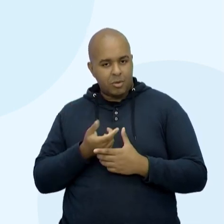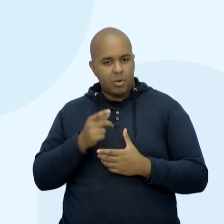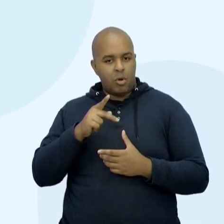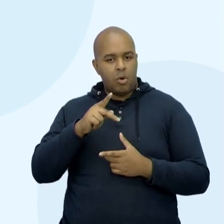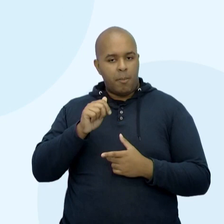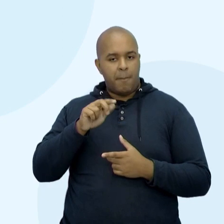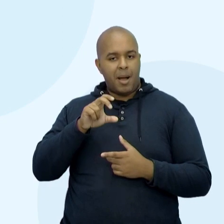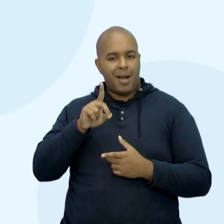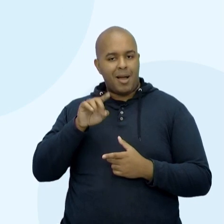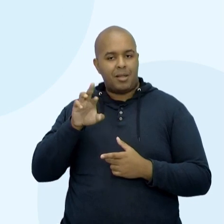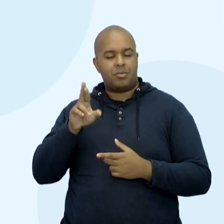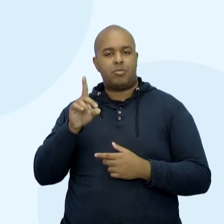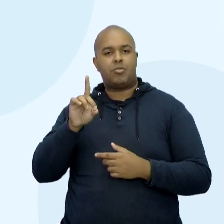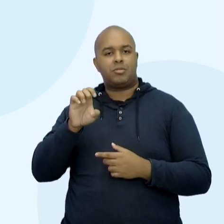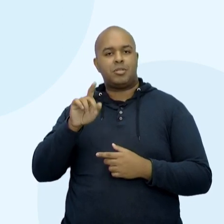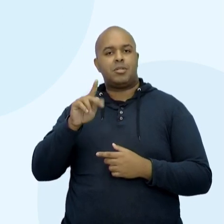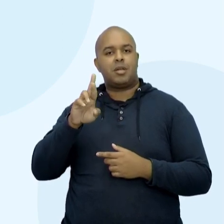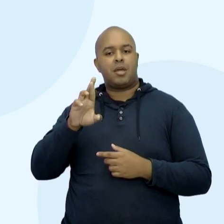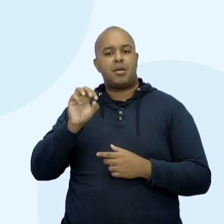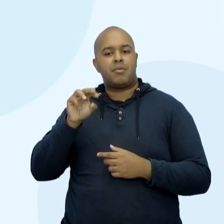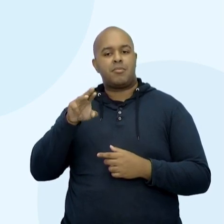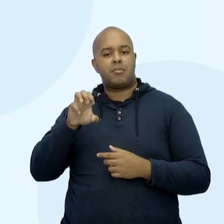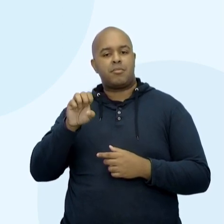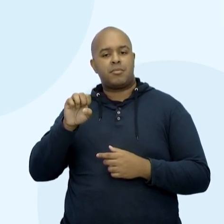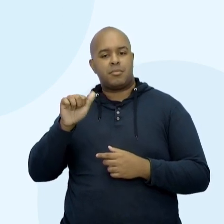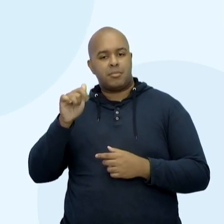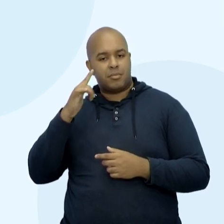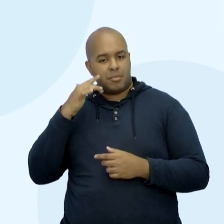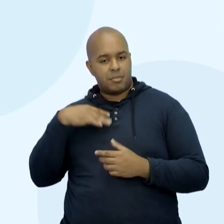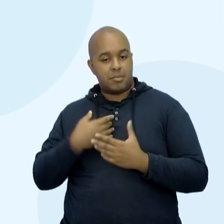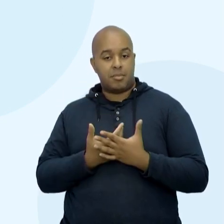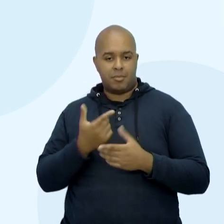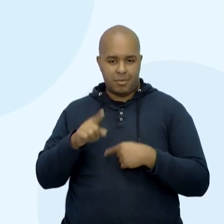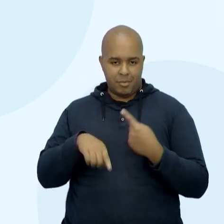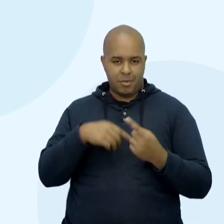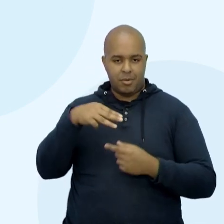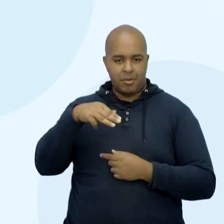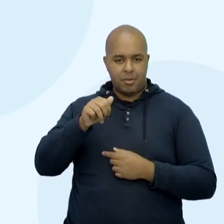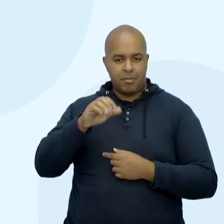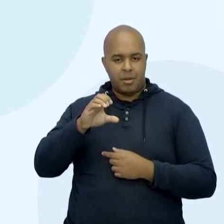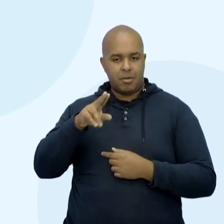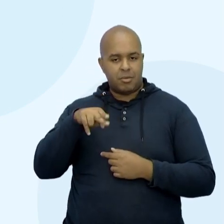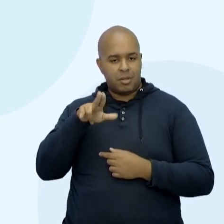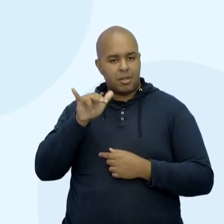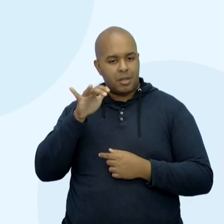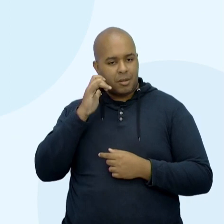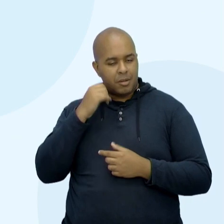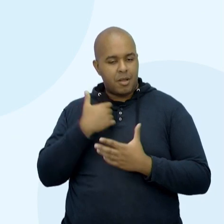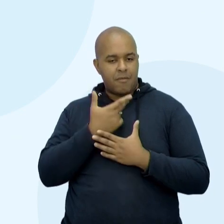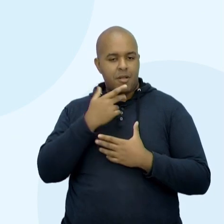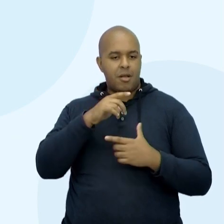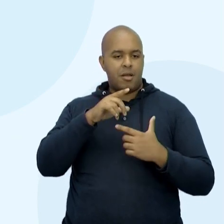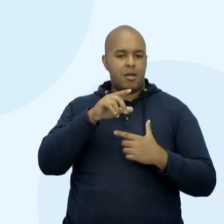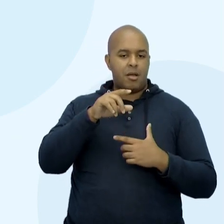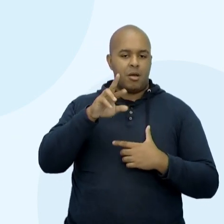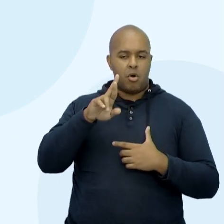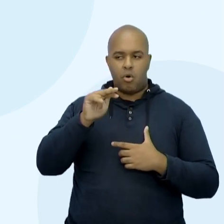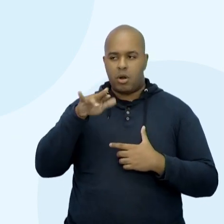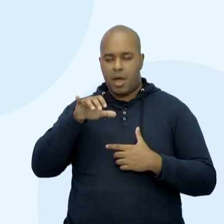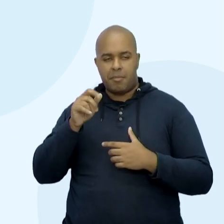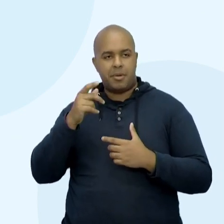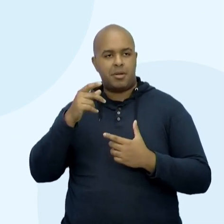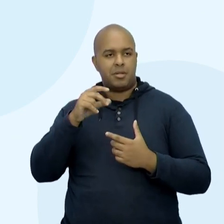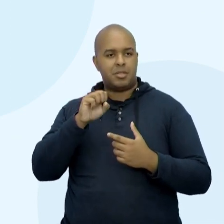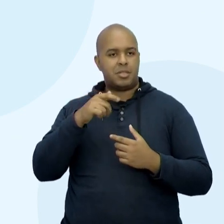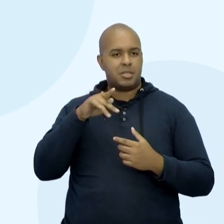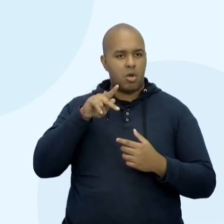Anselmo Duarte, 62, vencedor da Palma de Ouro. Macunaíma, olha só, Macunaíma, o cara vai lá de Roraima, São Paulo, tem mais espaço pelo Brasil, é